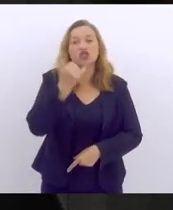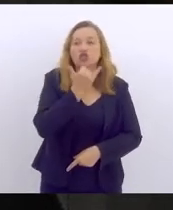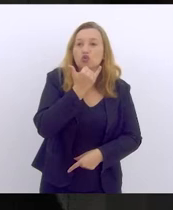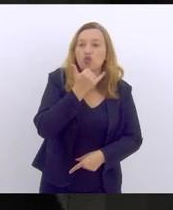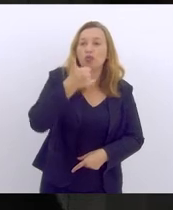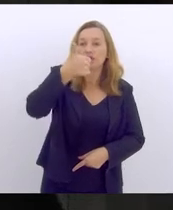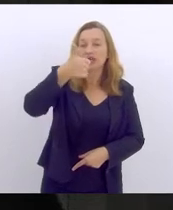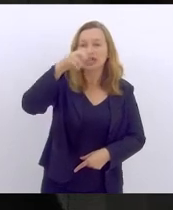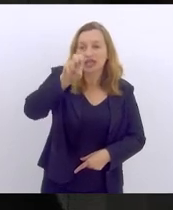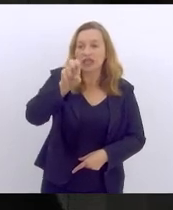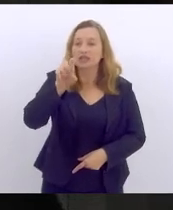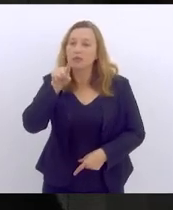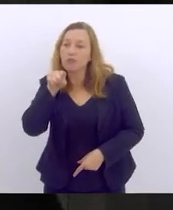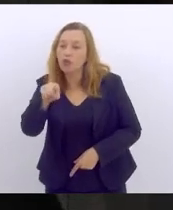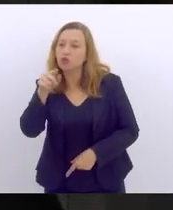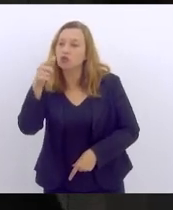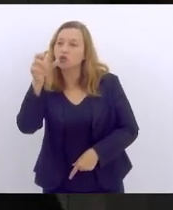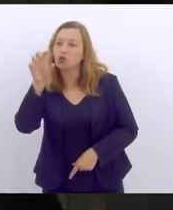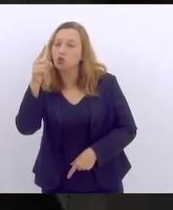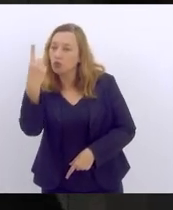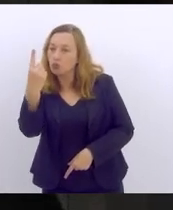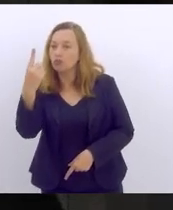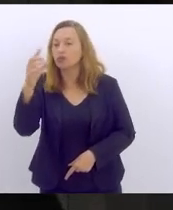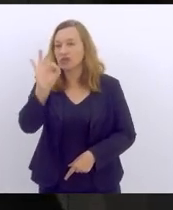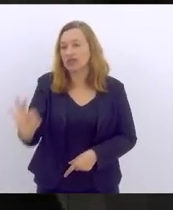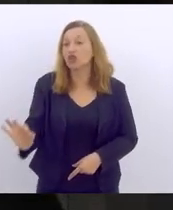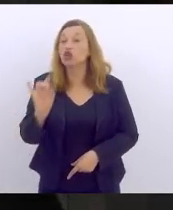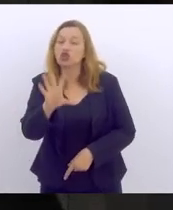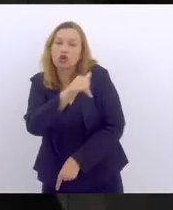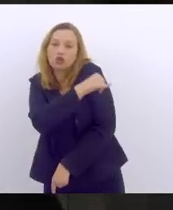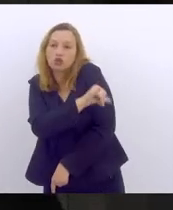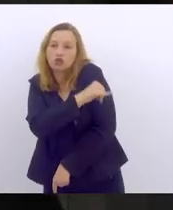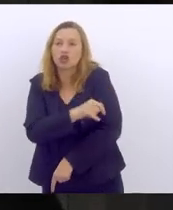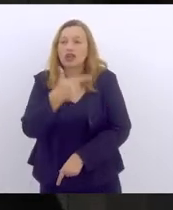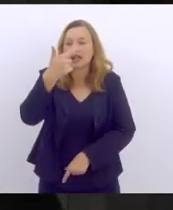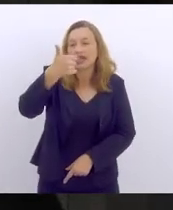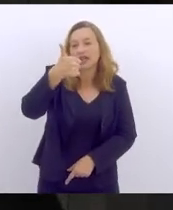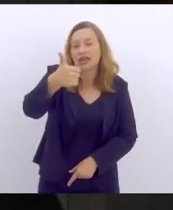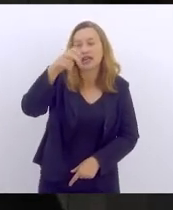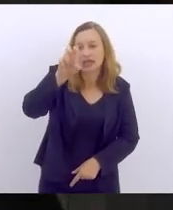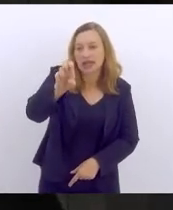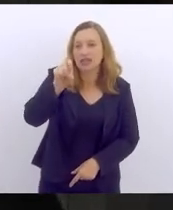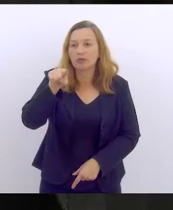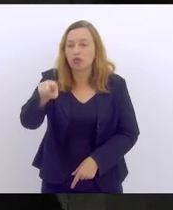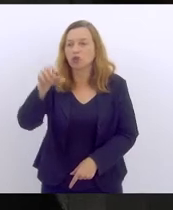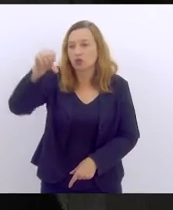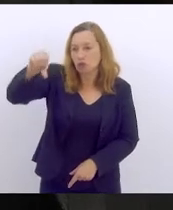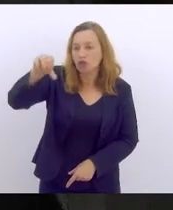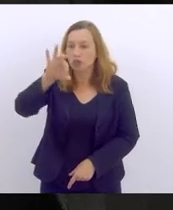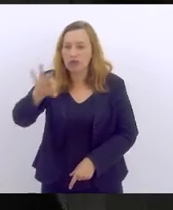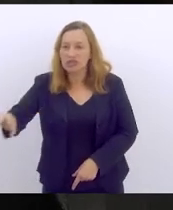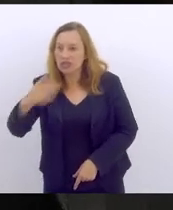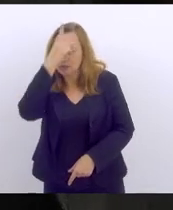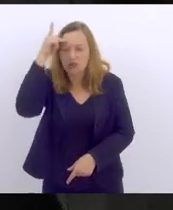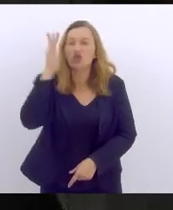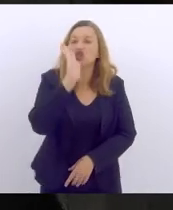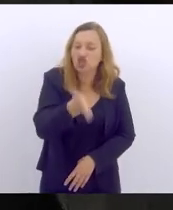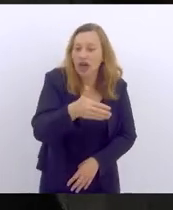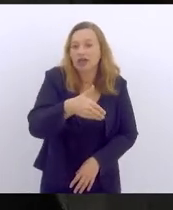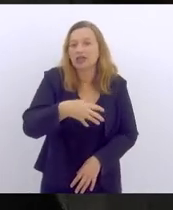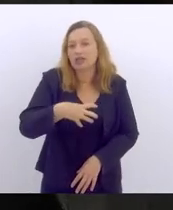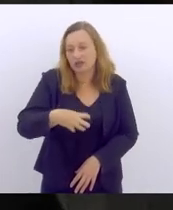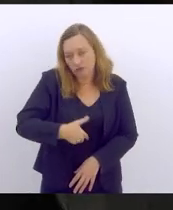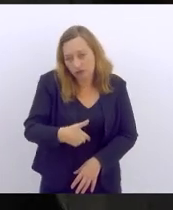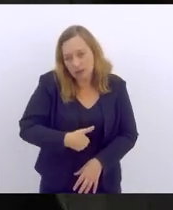15.5% perdão só que no Rio de Janeiro 15.9% de pessoas já passam fome